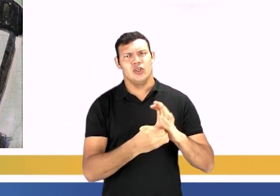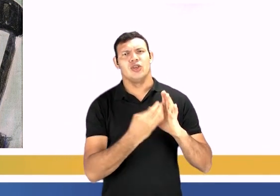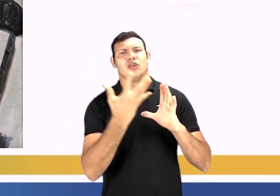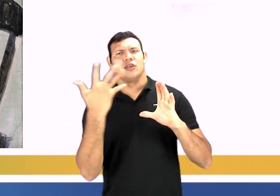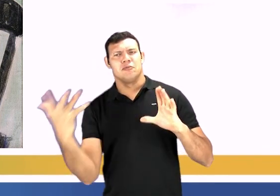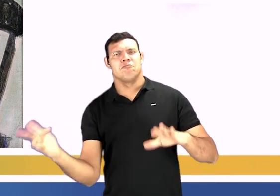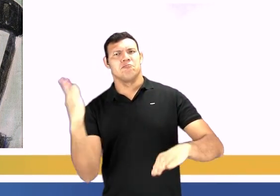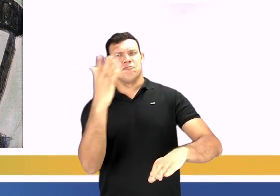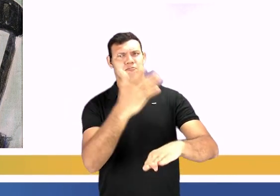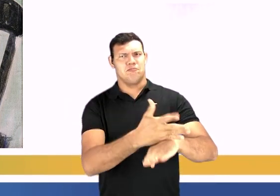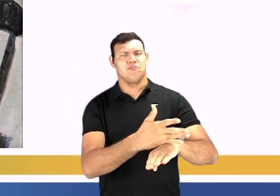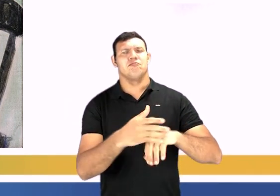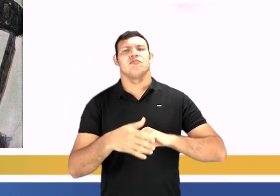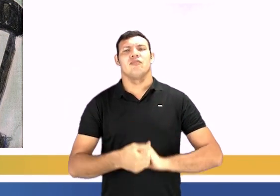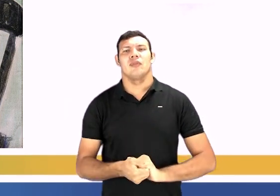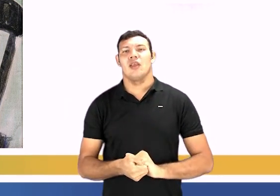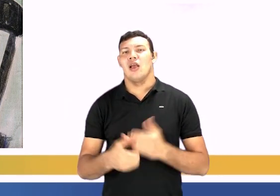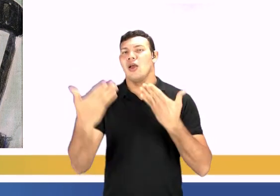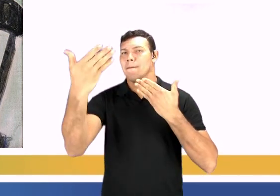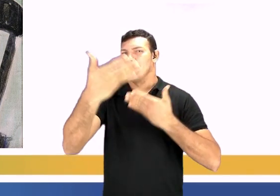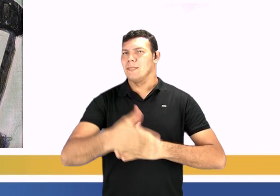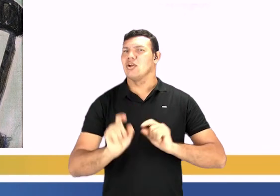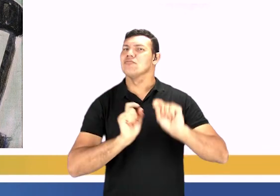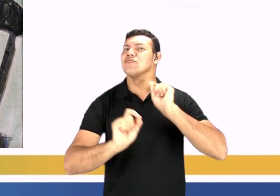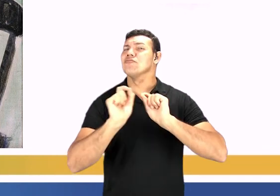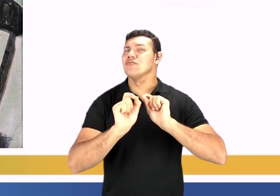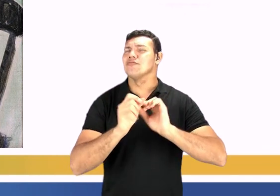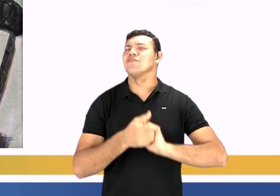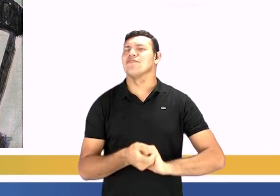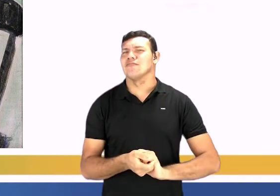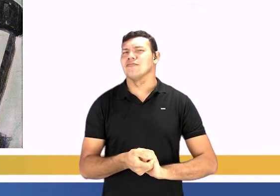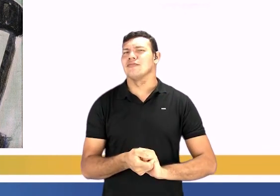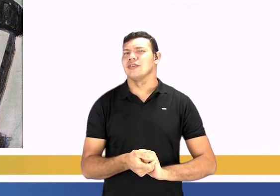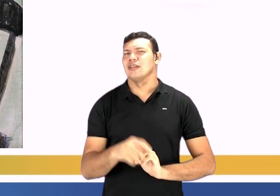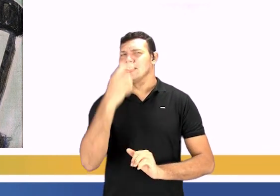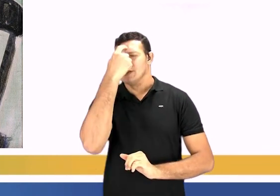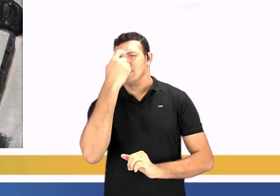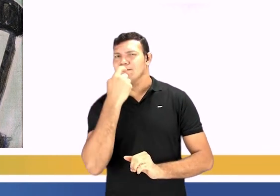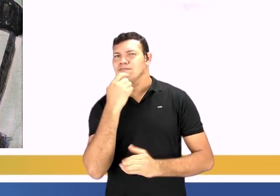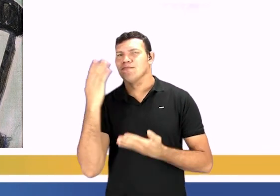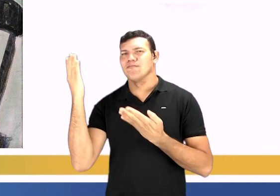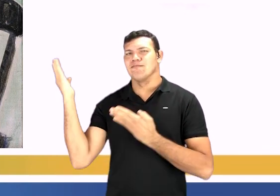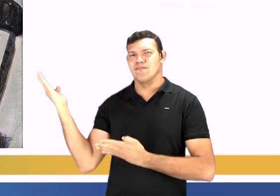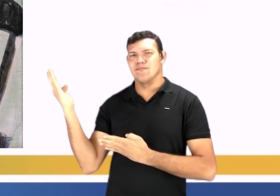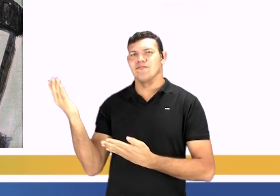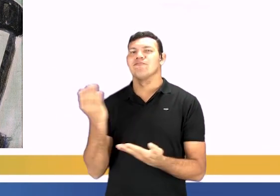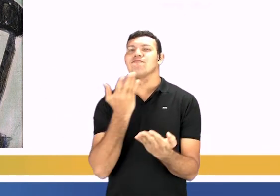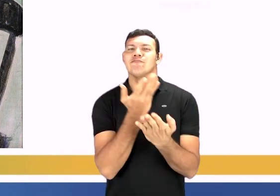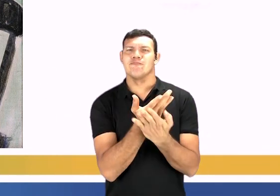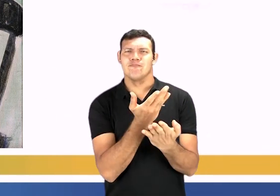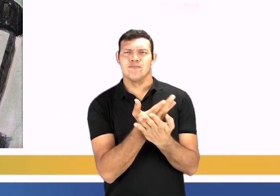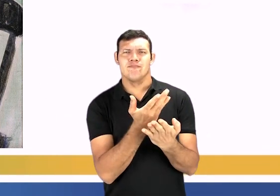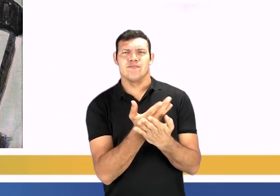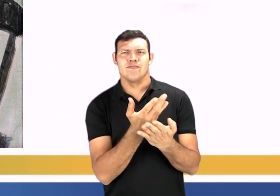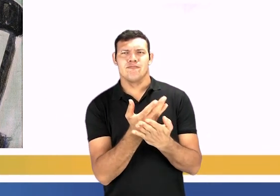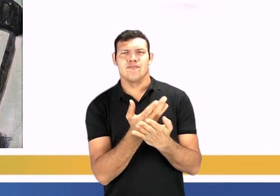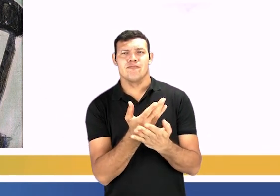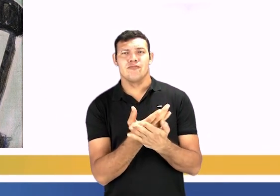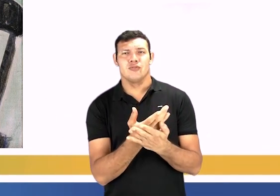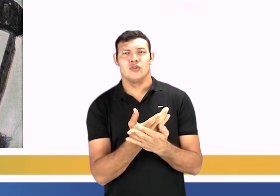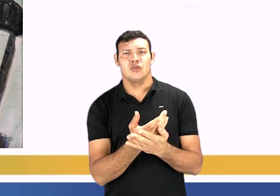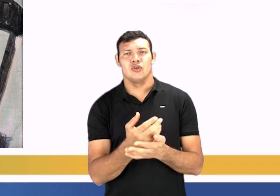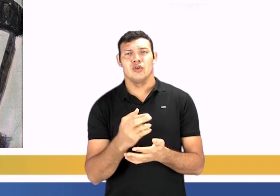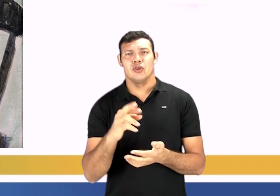anos antes. A prova disso é essa imagem que vocês estão vendo aí na tela. É a estudante russa, que data do ano